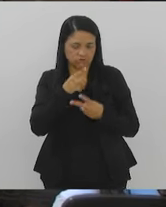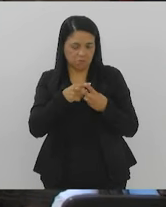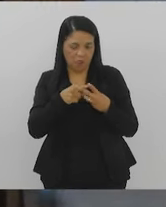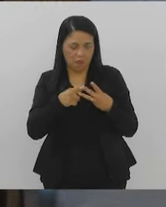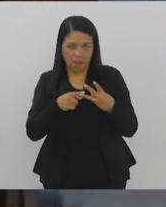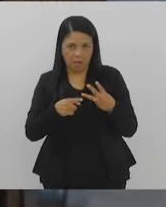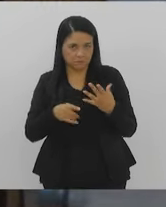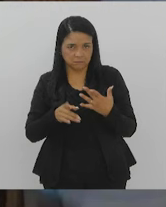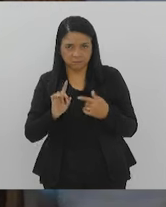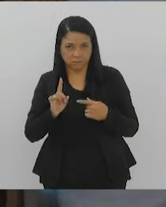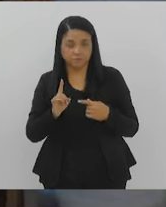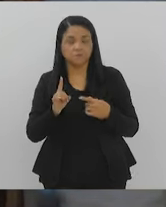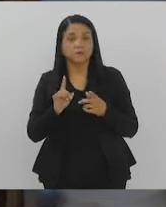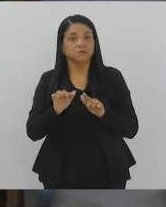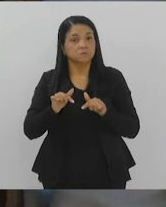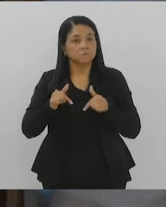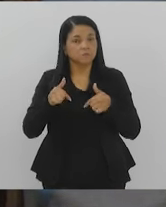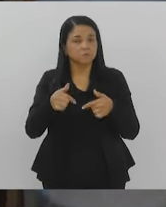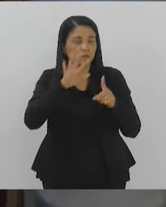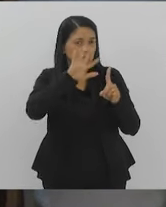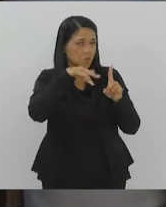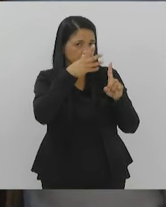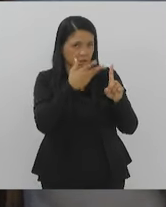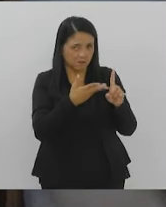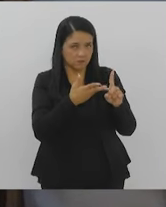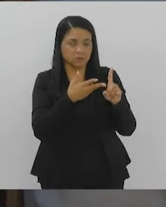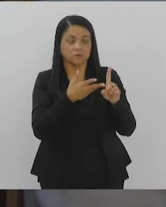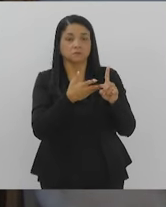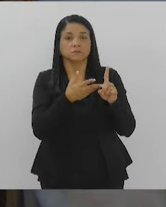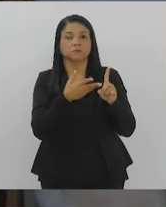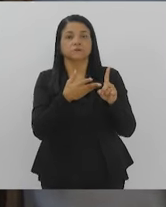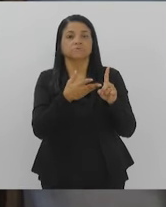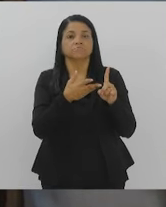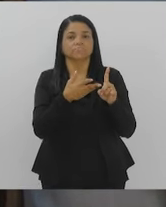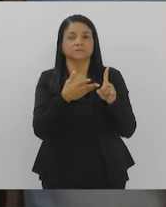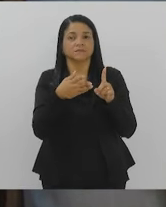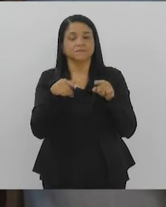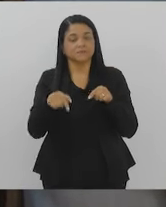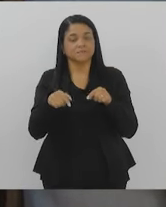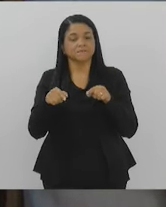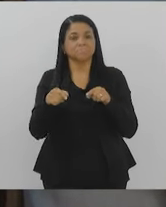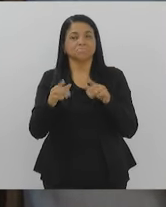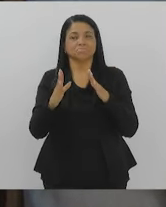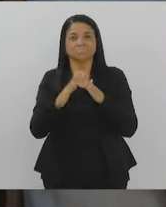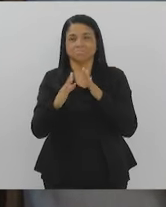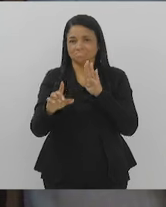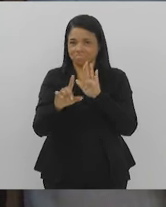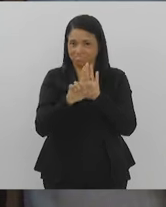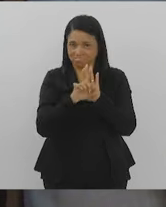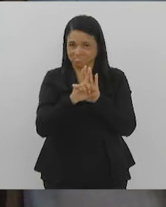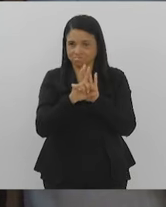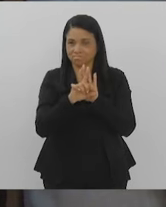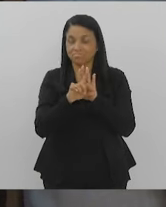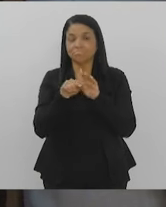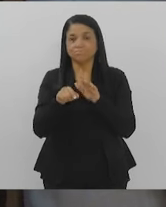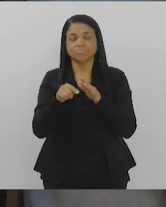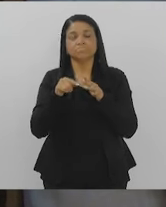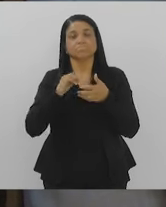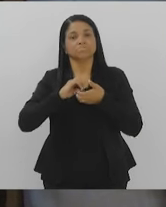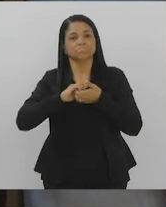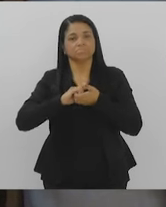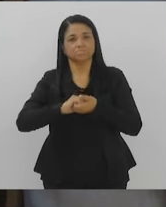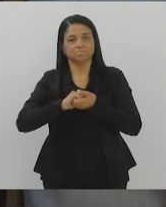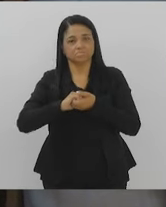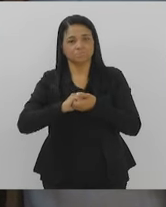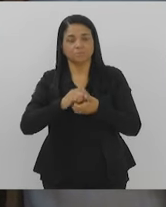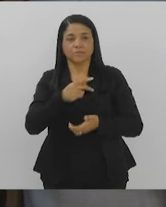promovem essa homenagem nessa tão ilustre casa, mas também os nossos cumprimentos ao